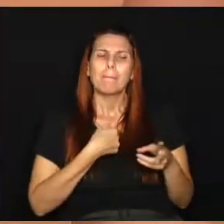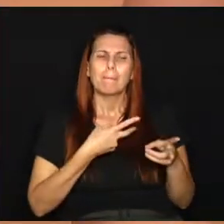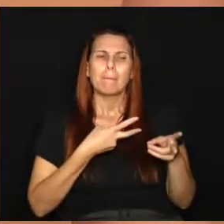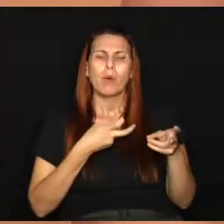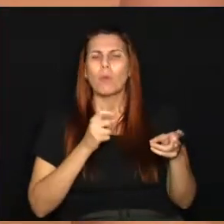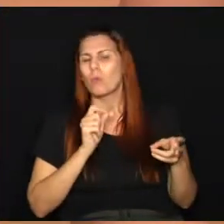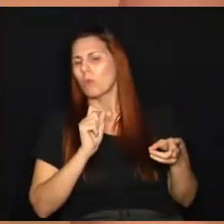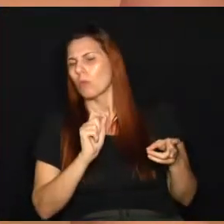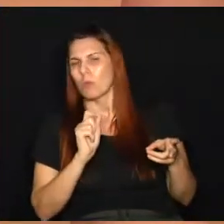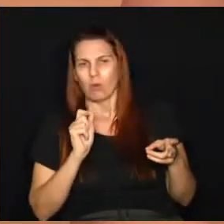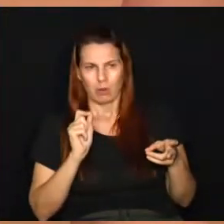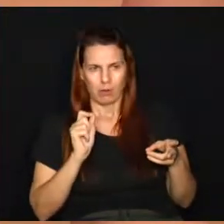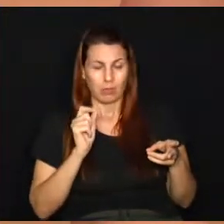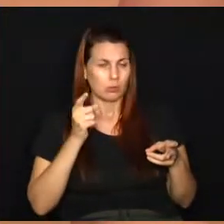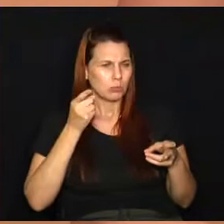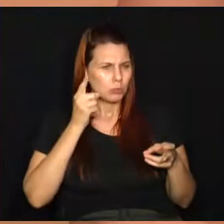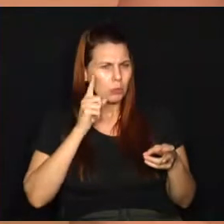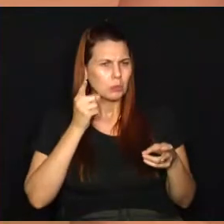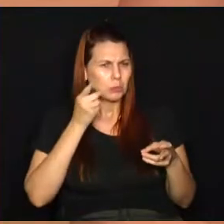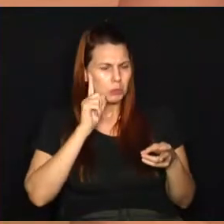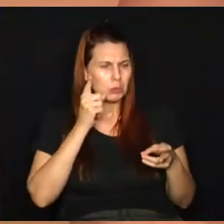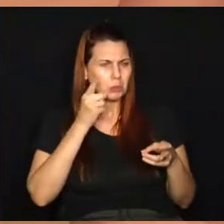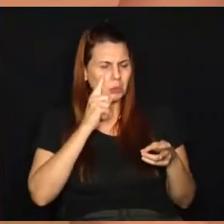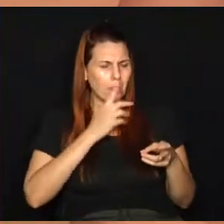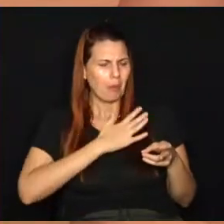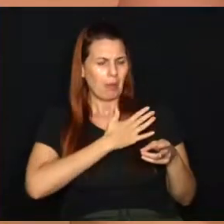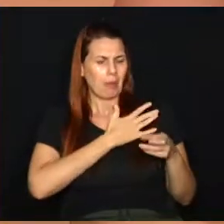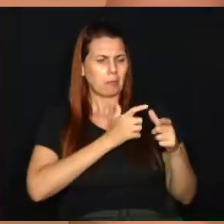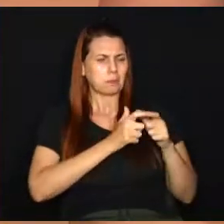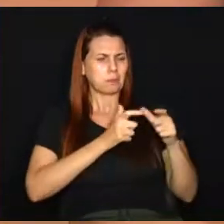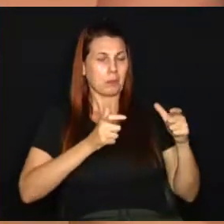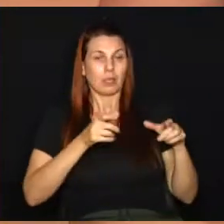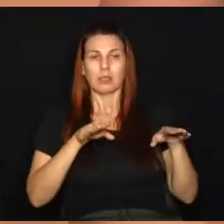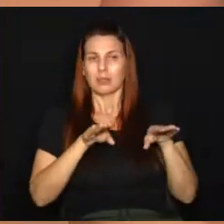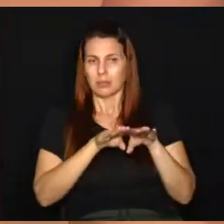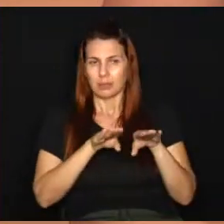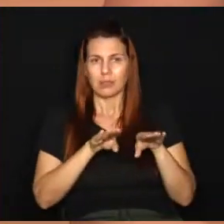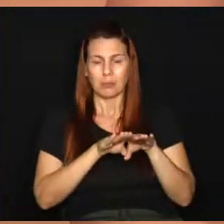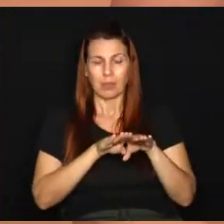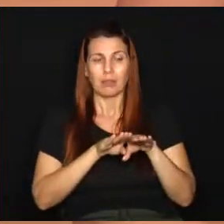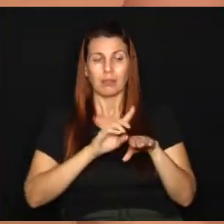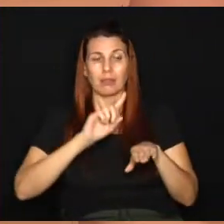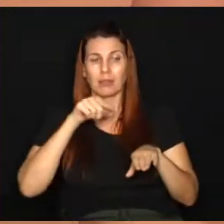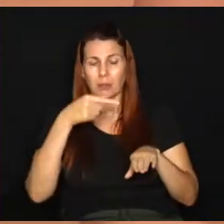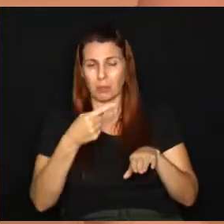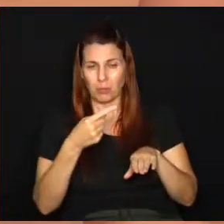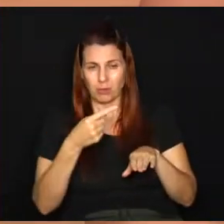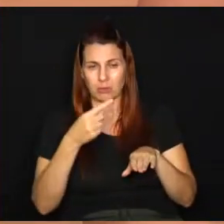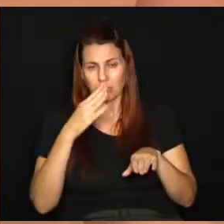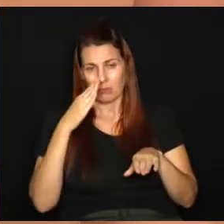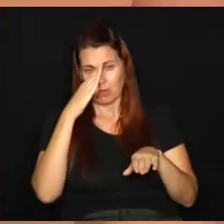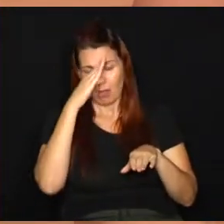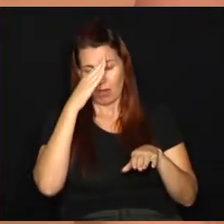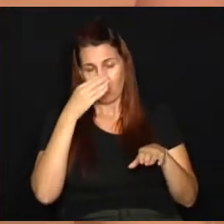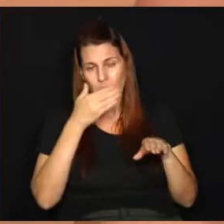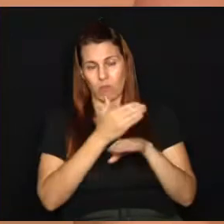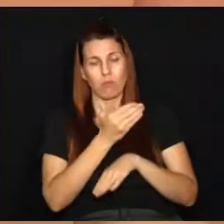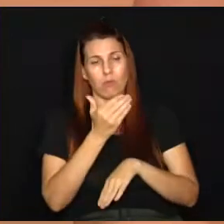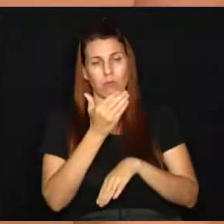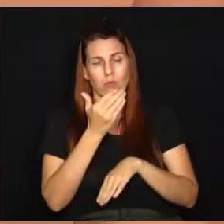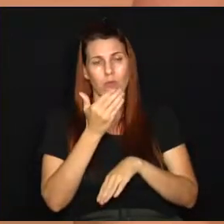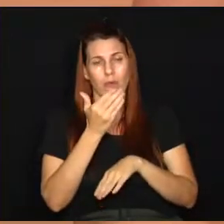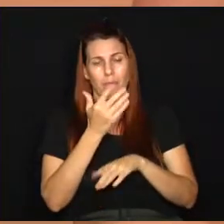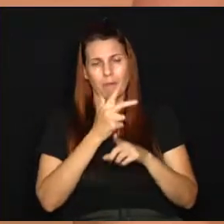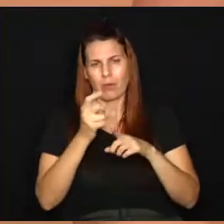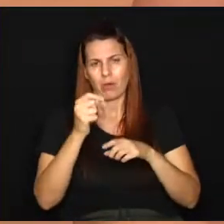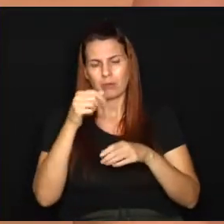crescimento dia após dia e um crescimento exponencial após a eleição de Jair Bolsonaro, não à toa, porque,